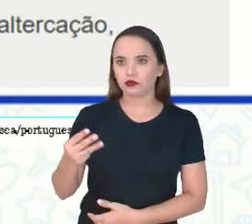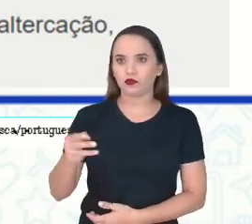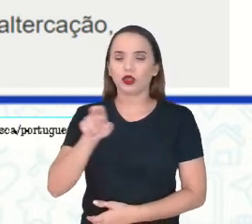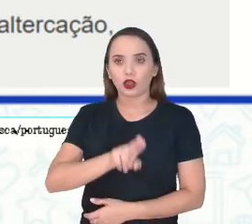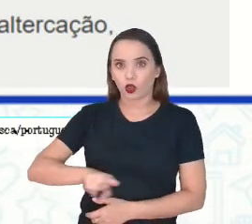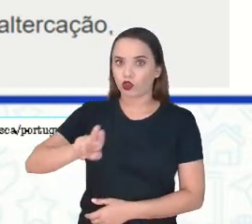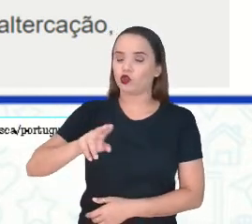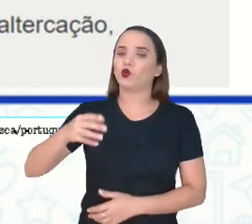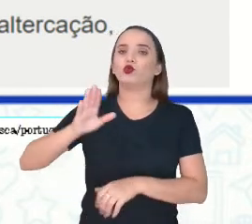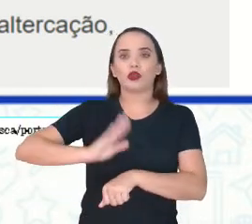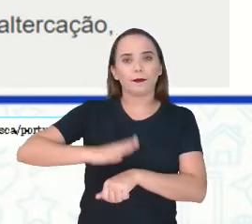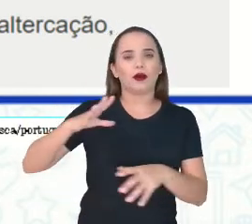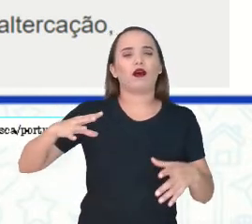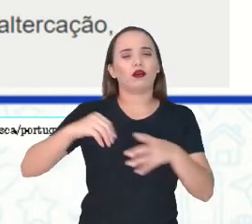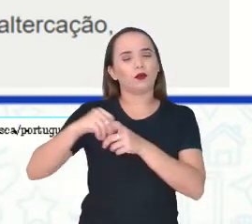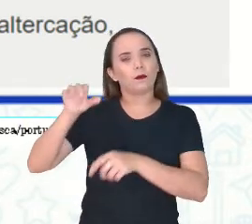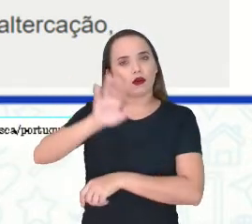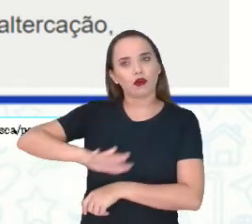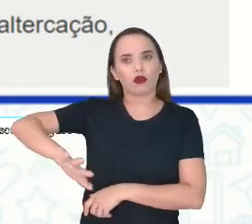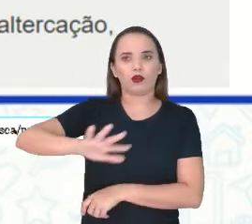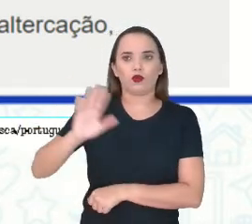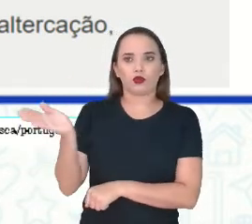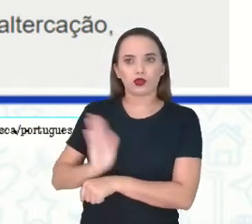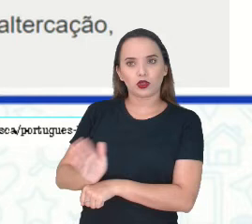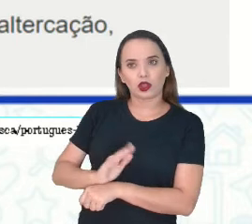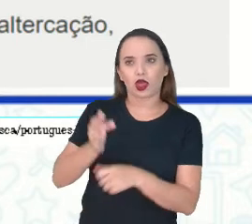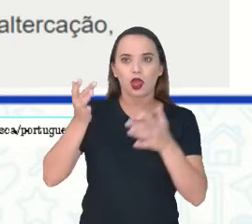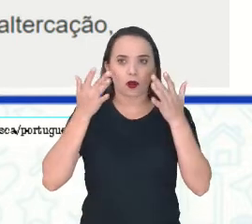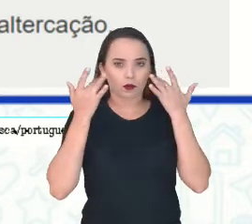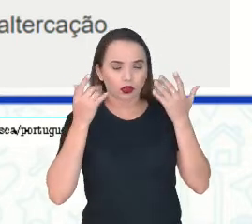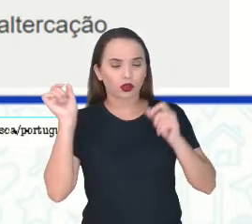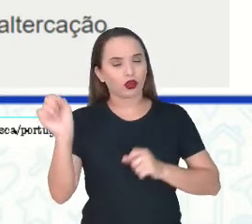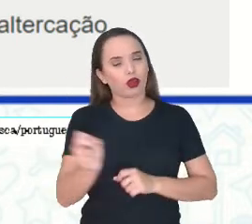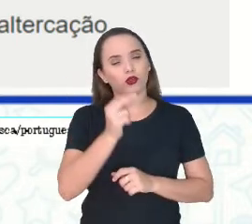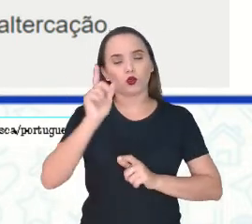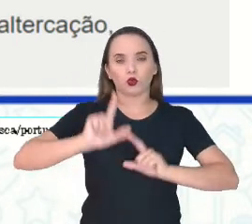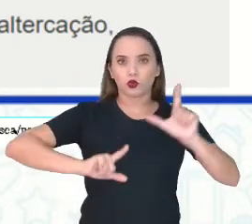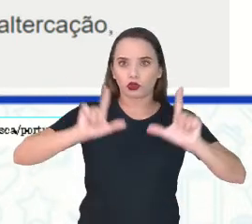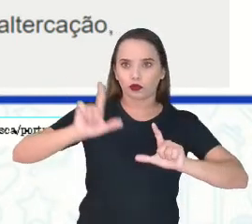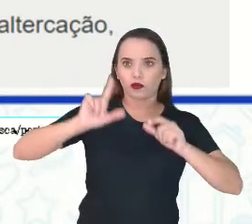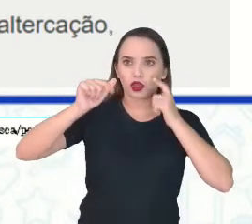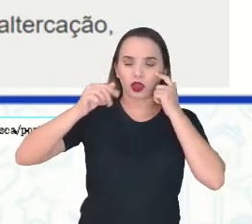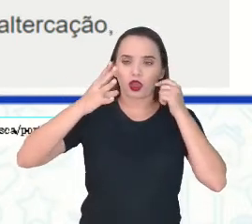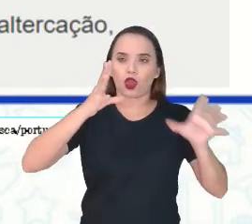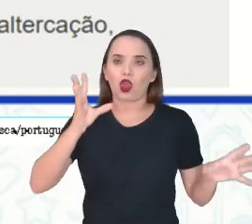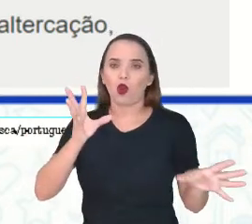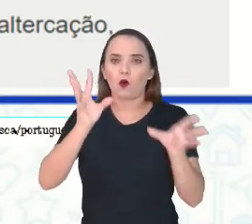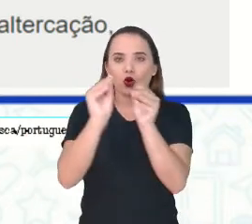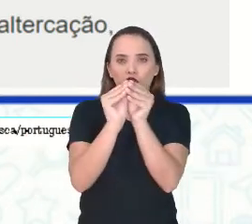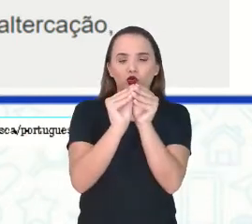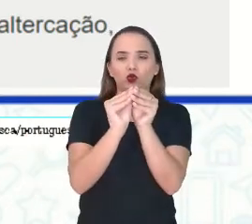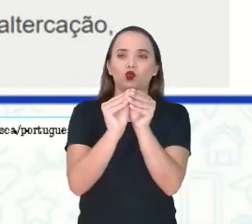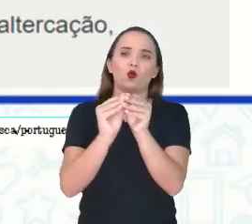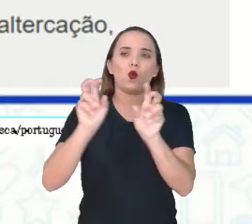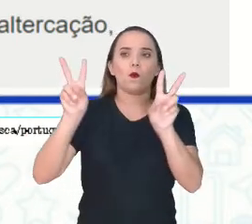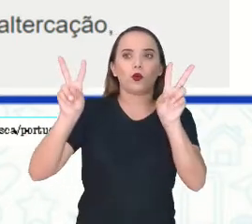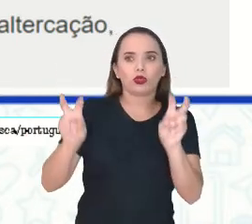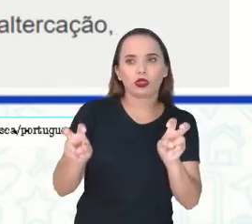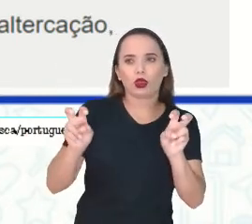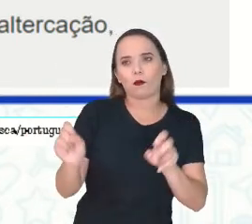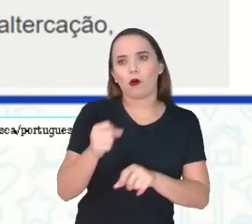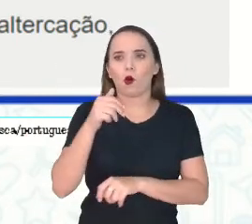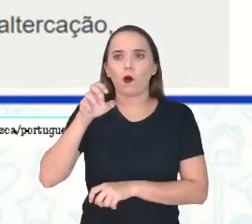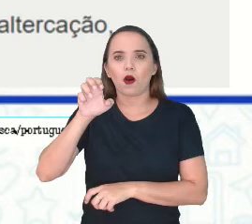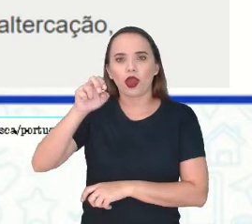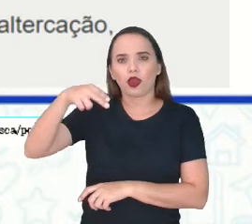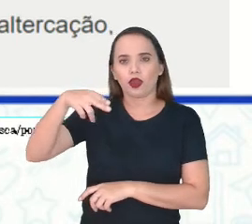usado nos meios do cinema, teatro ou TV, que é o resumo, tema ou enredo de uma obra literária, de uma peça teatral